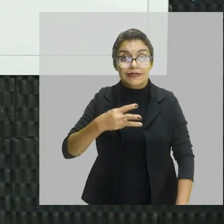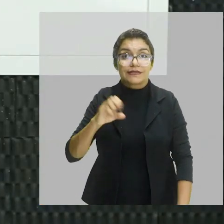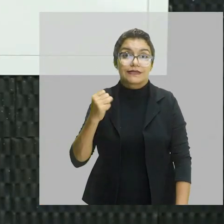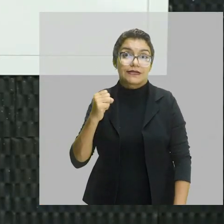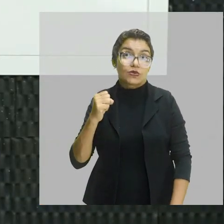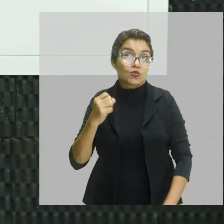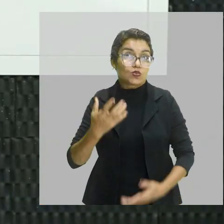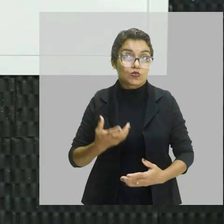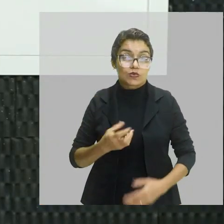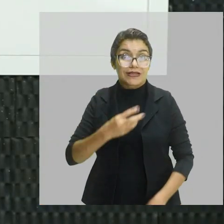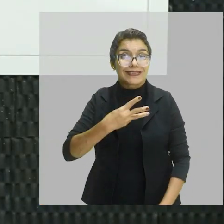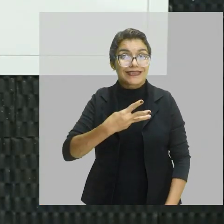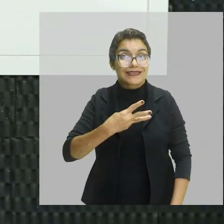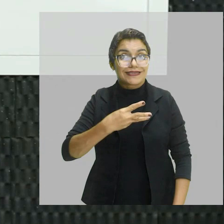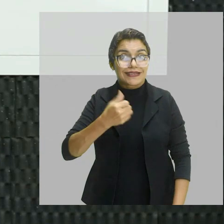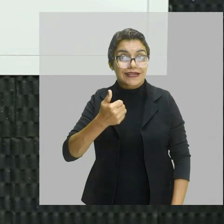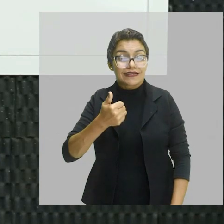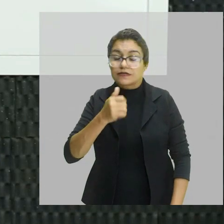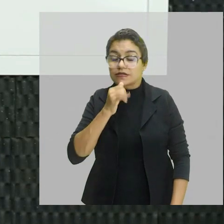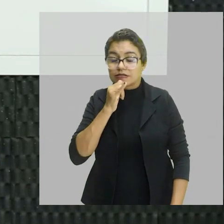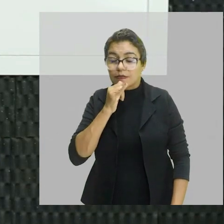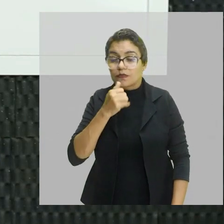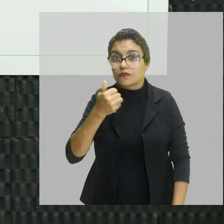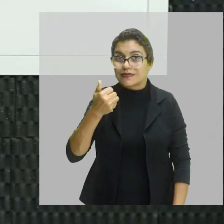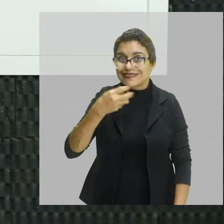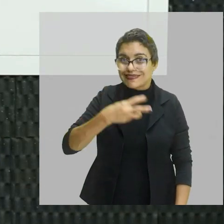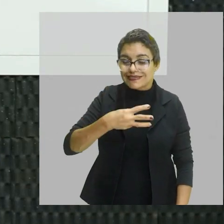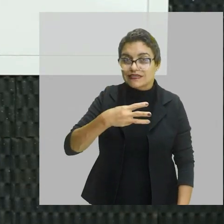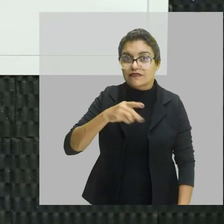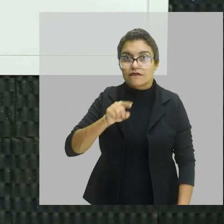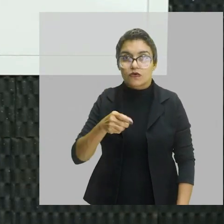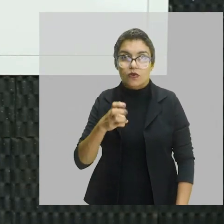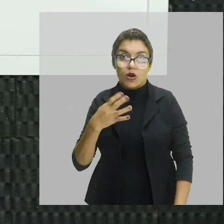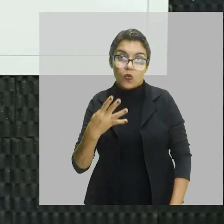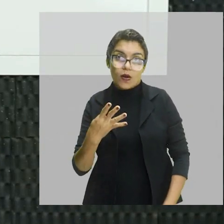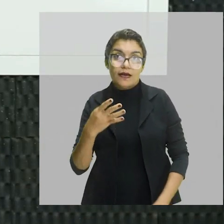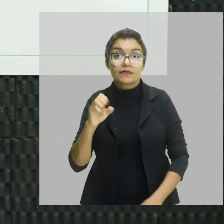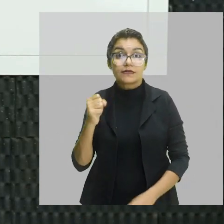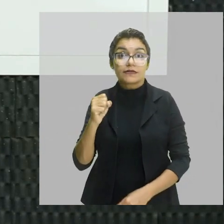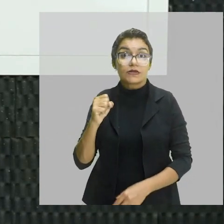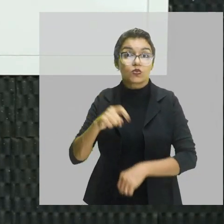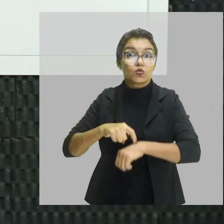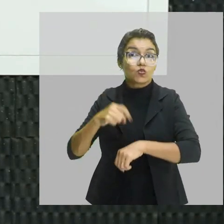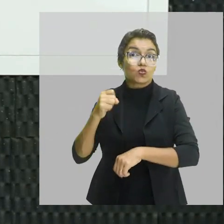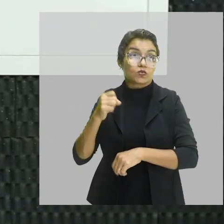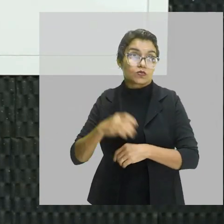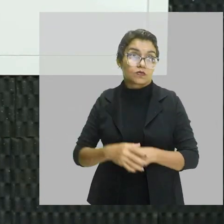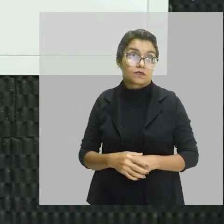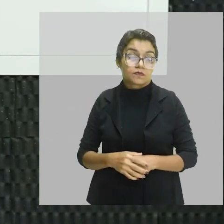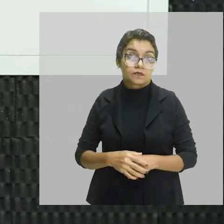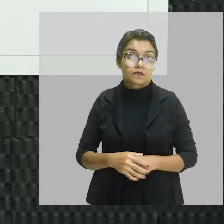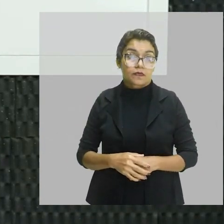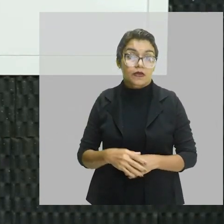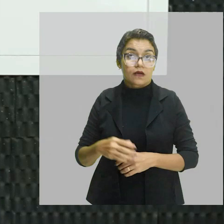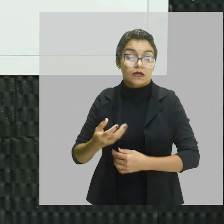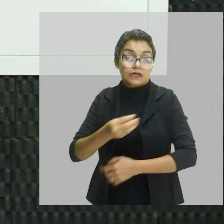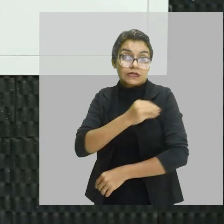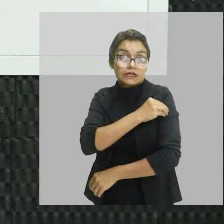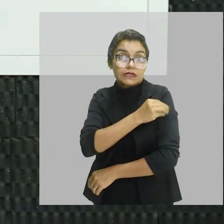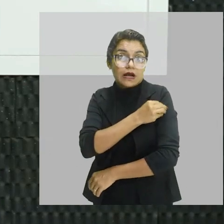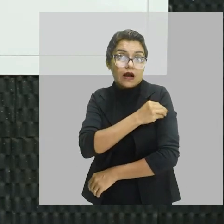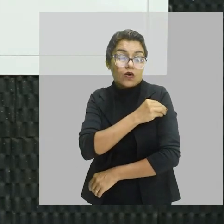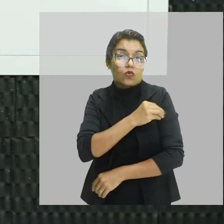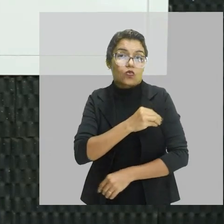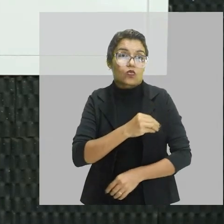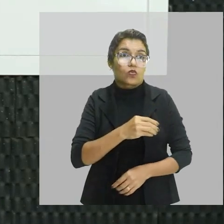Certo? Em 13,4 segundos. Certinho? E de 0 a 100 com álcool em